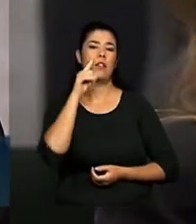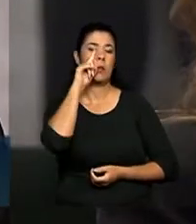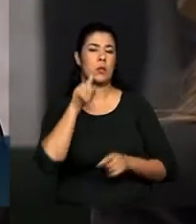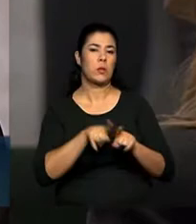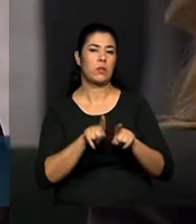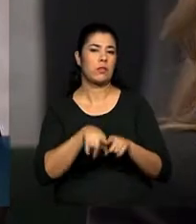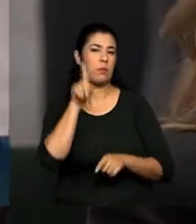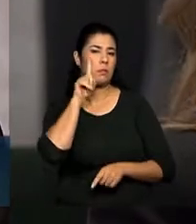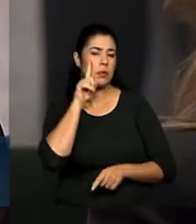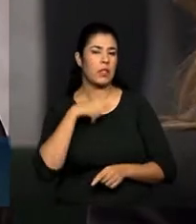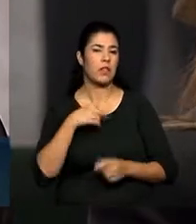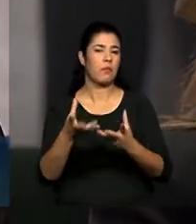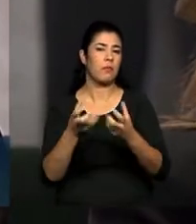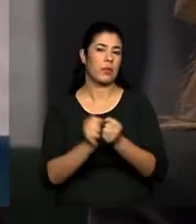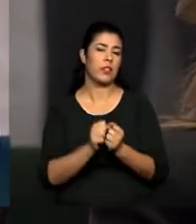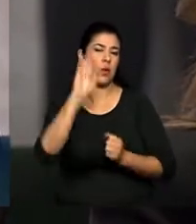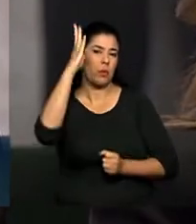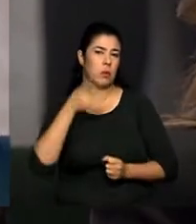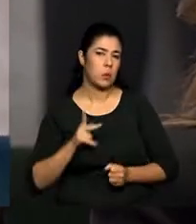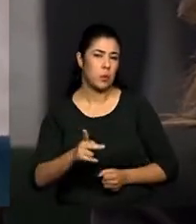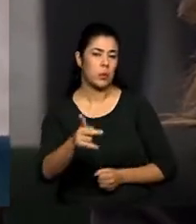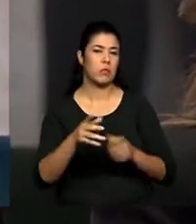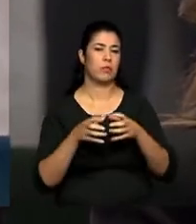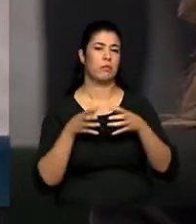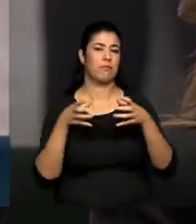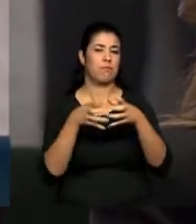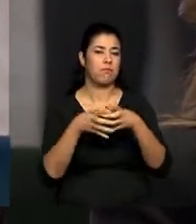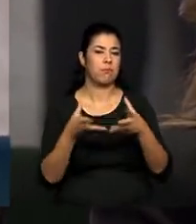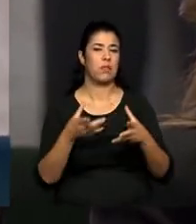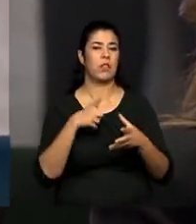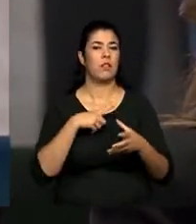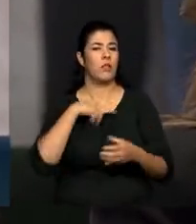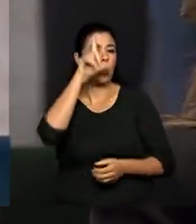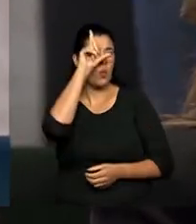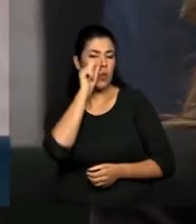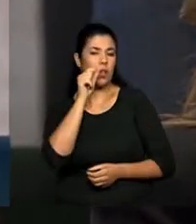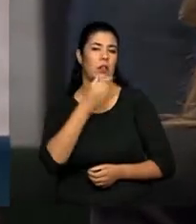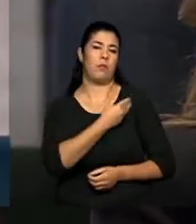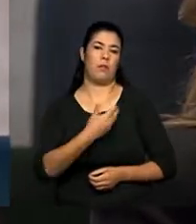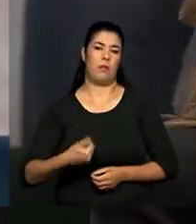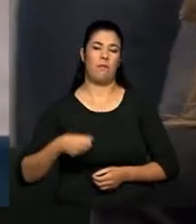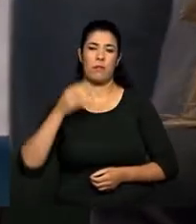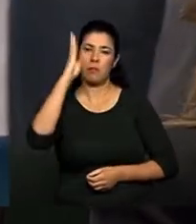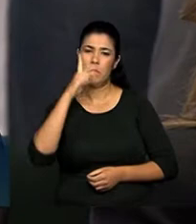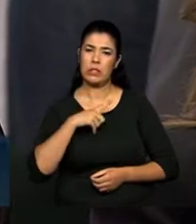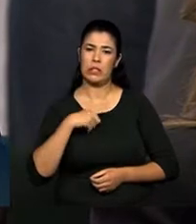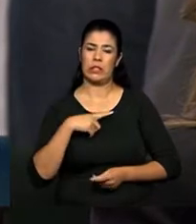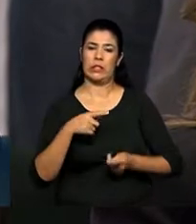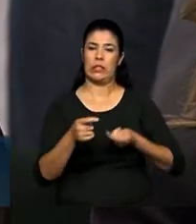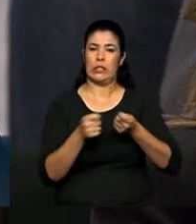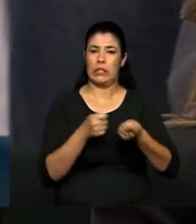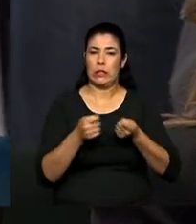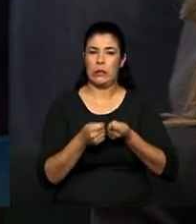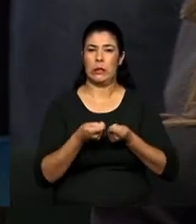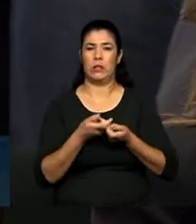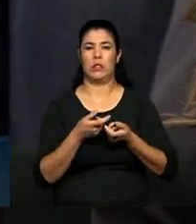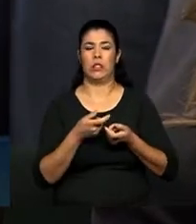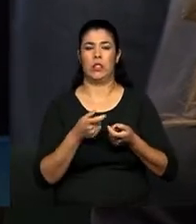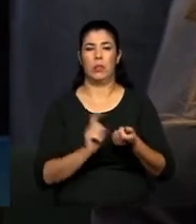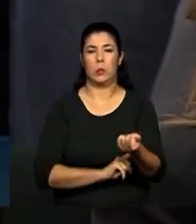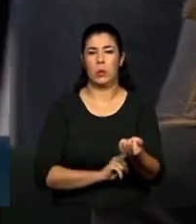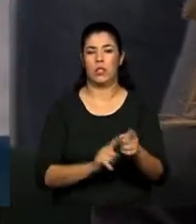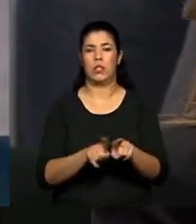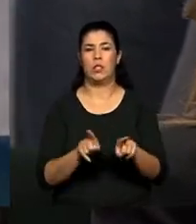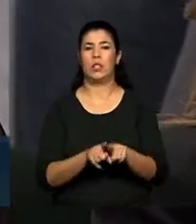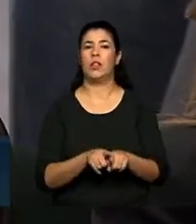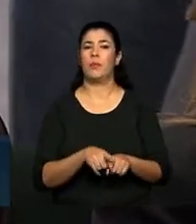pouco mais isso para o senhor. Foi um alívio para o governo nesse momento de instabilidade política, do mercado muito tenso, ter a nota de crédito